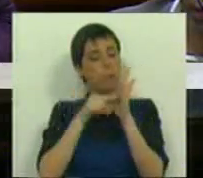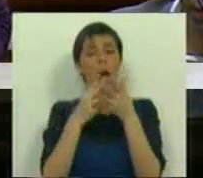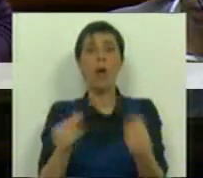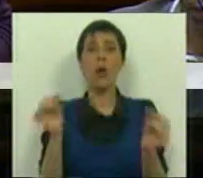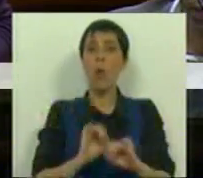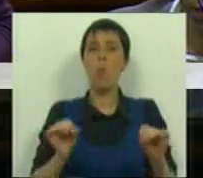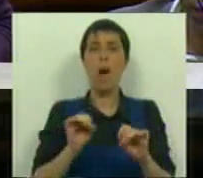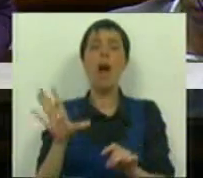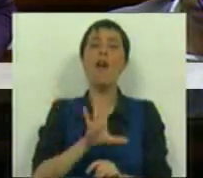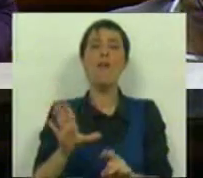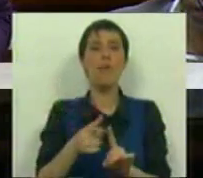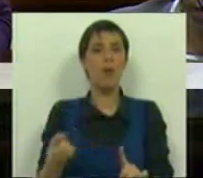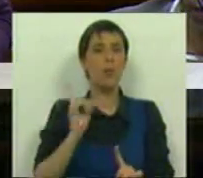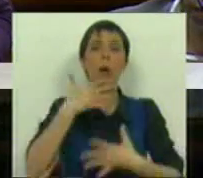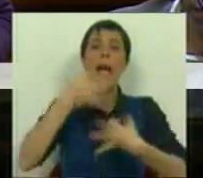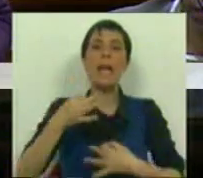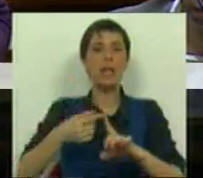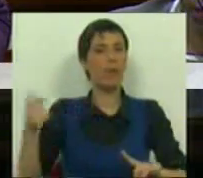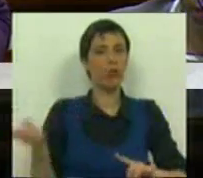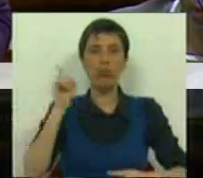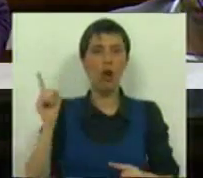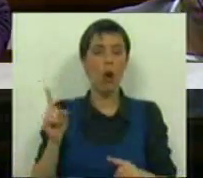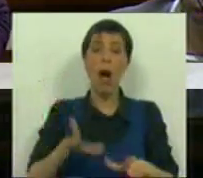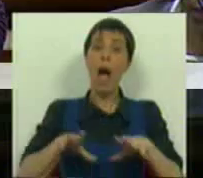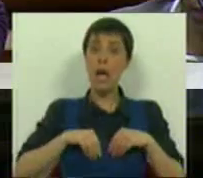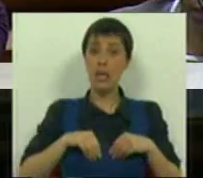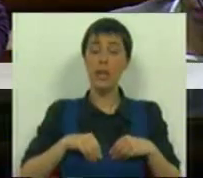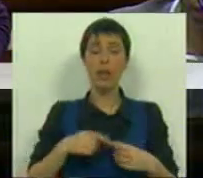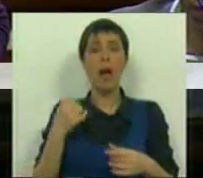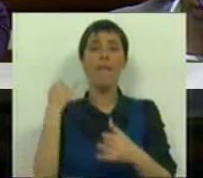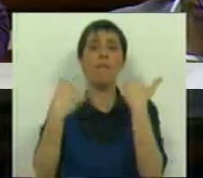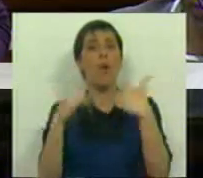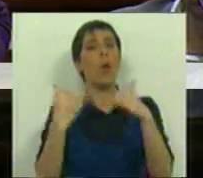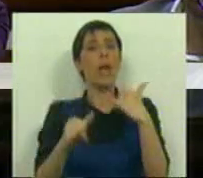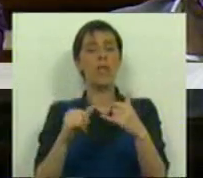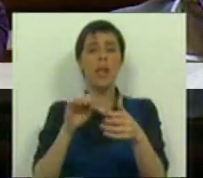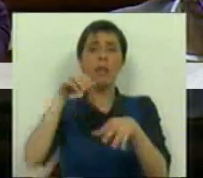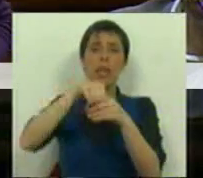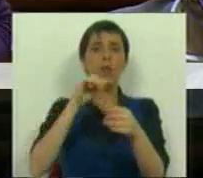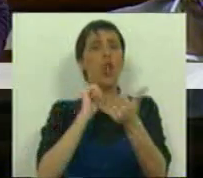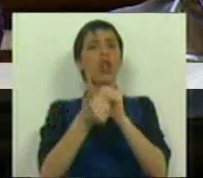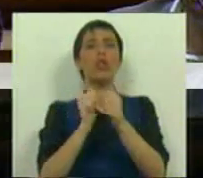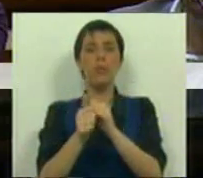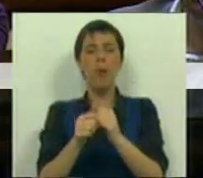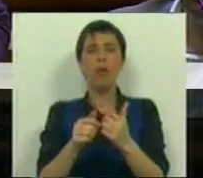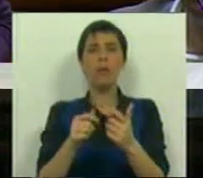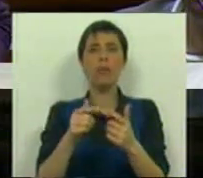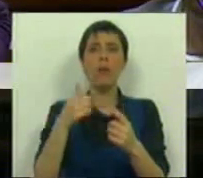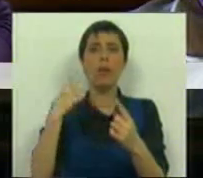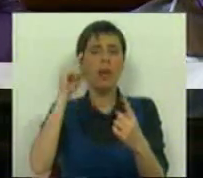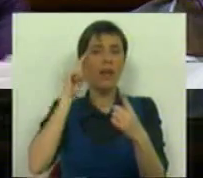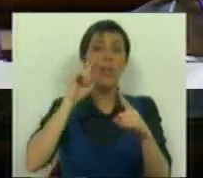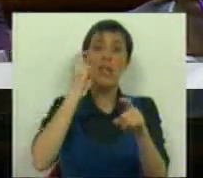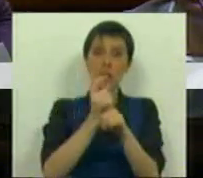e não é a forma mais credível de aceitar que a violência no desporto exige